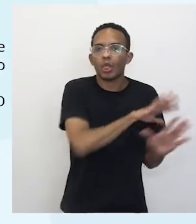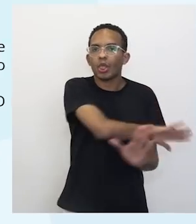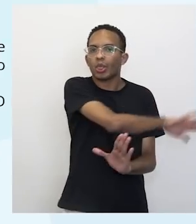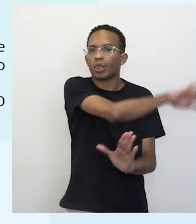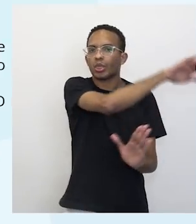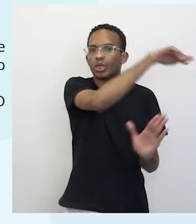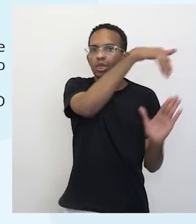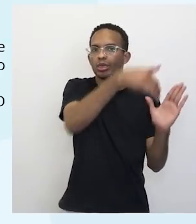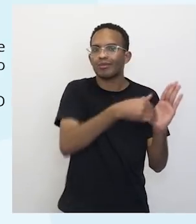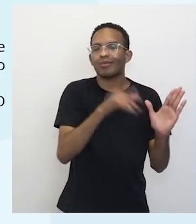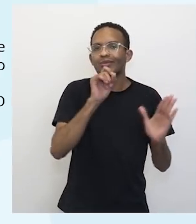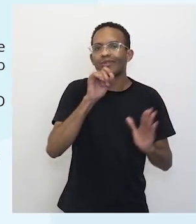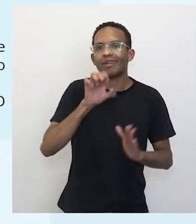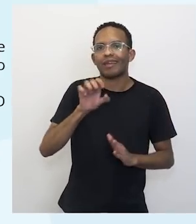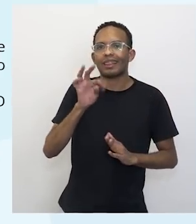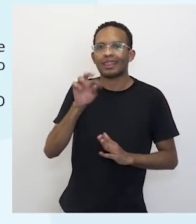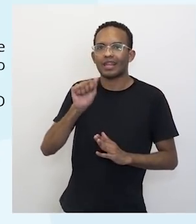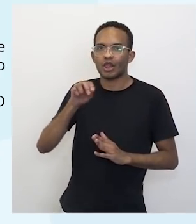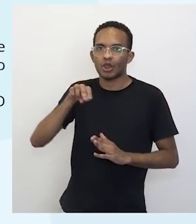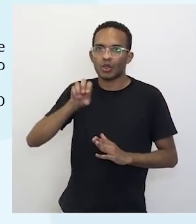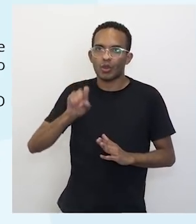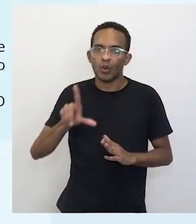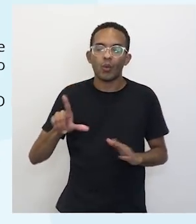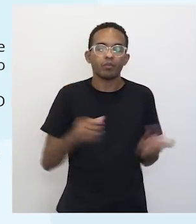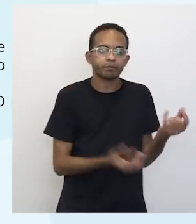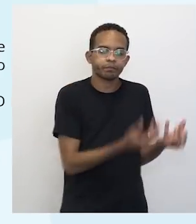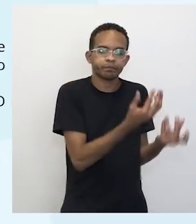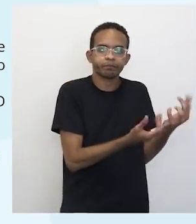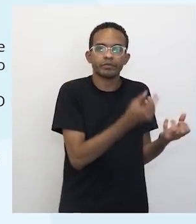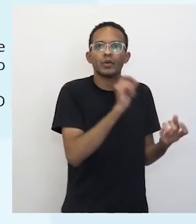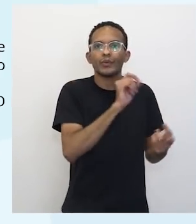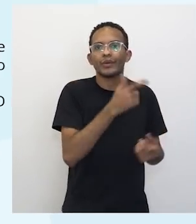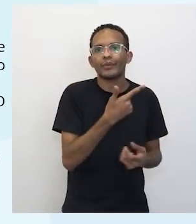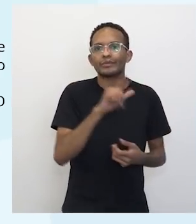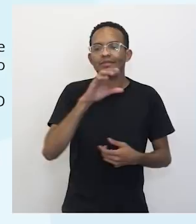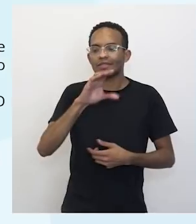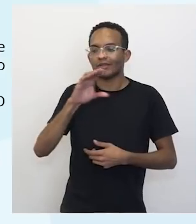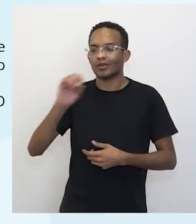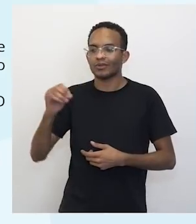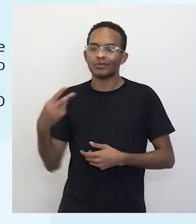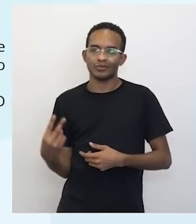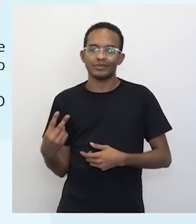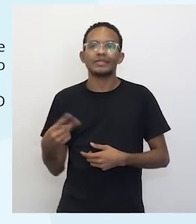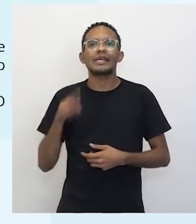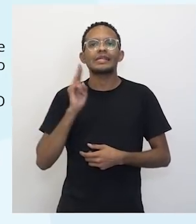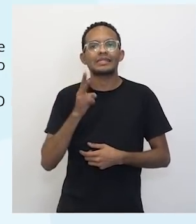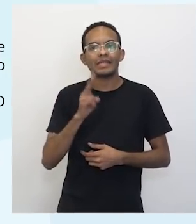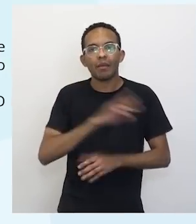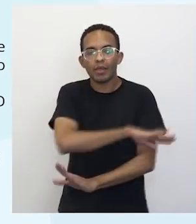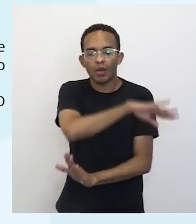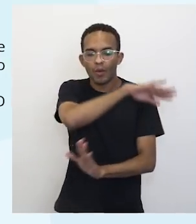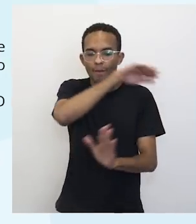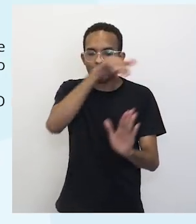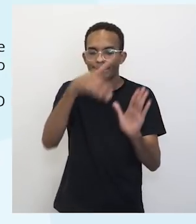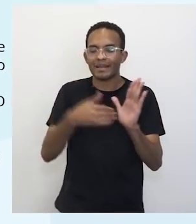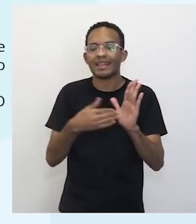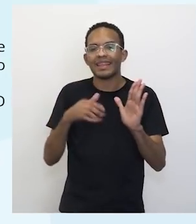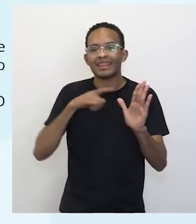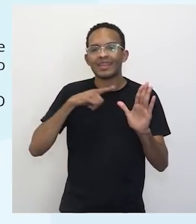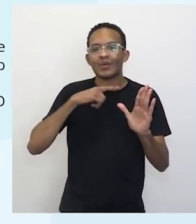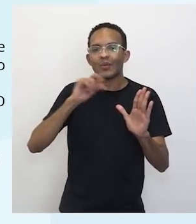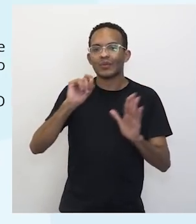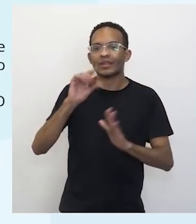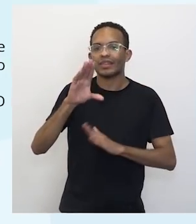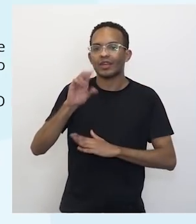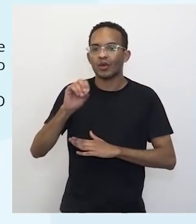todinho o etanol. O que ele me liberou? CO2. Sempre na combustão completa eu tenho a liberação